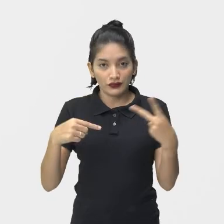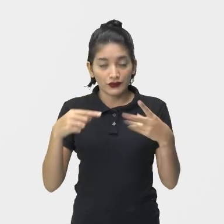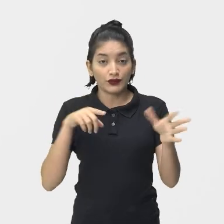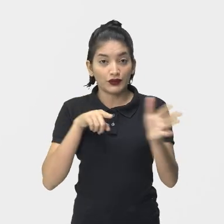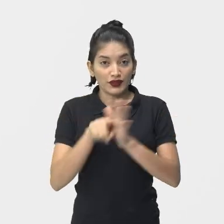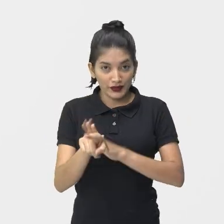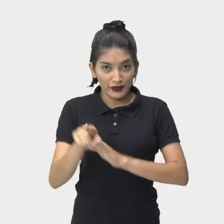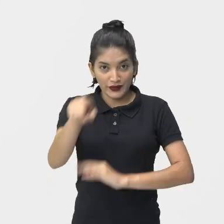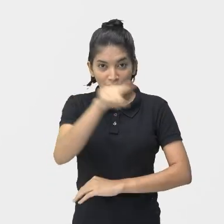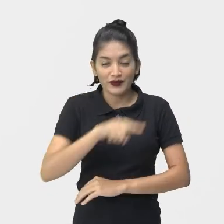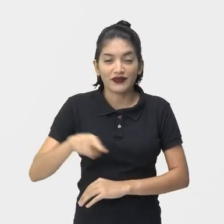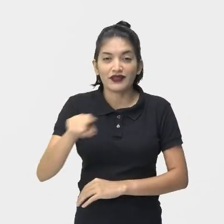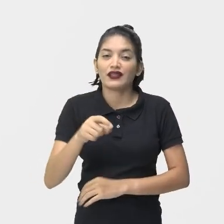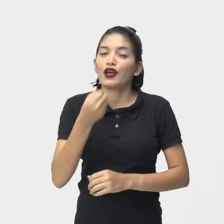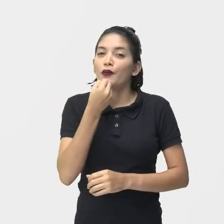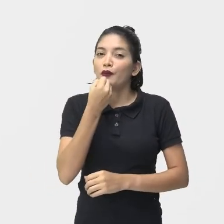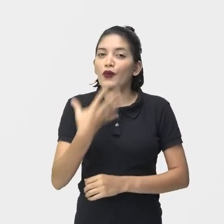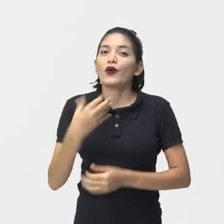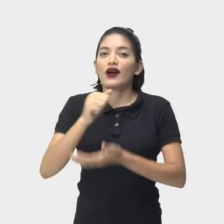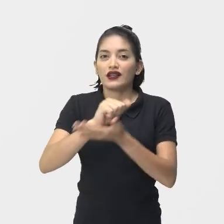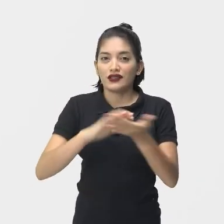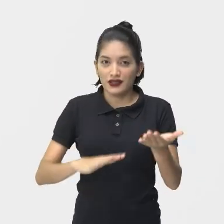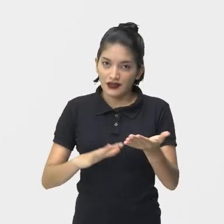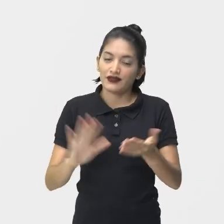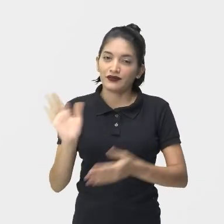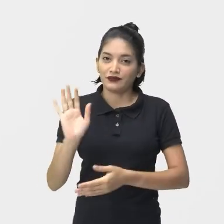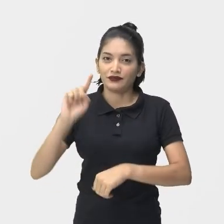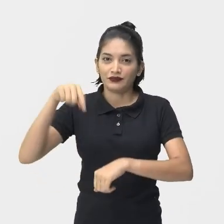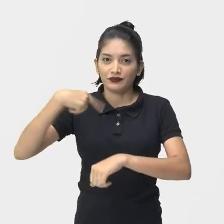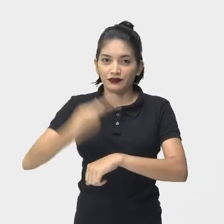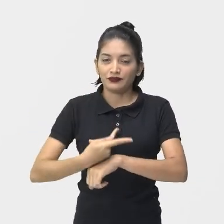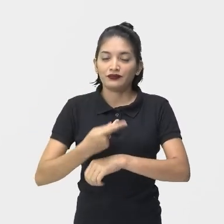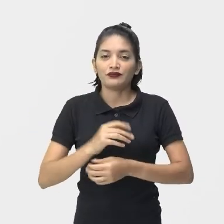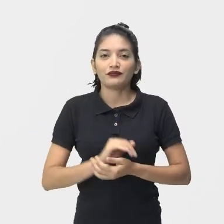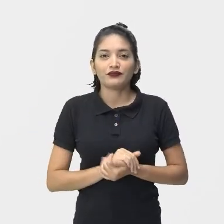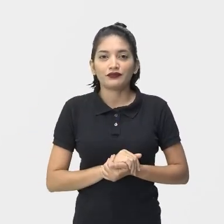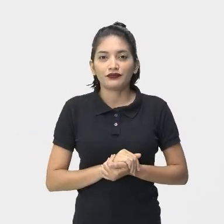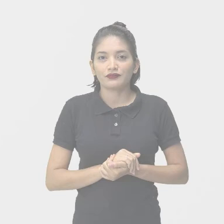nossas duas questões. Boa atividade, hasta luego!